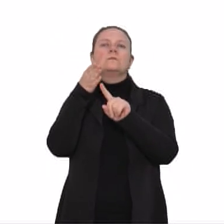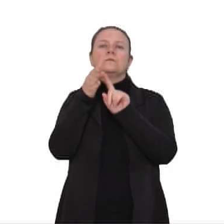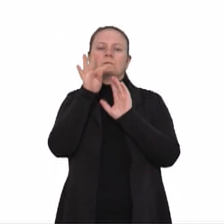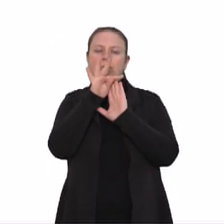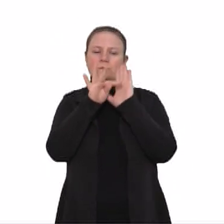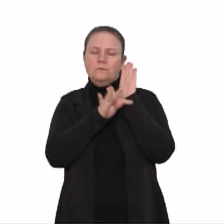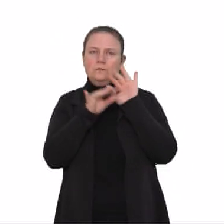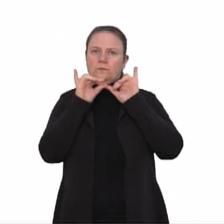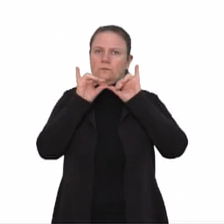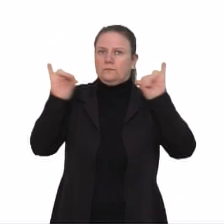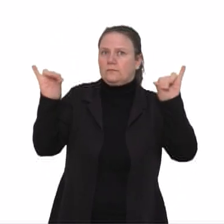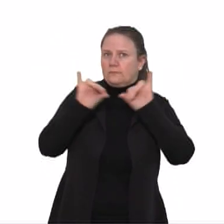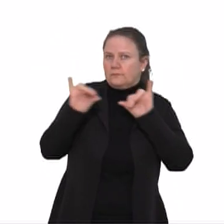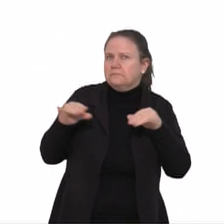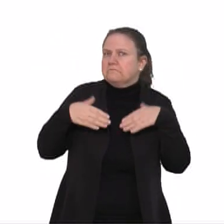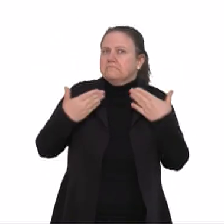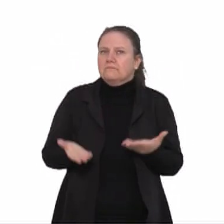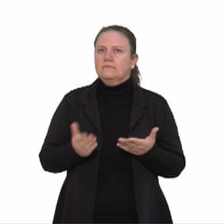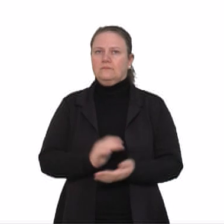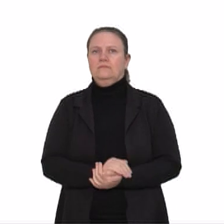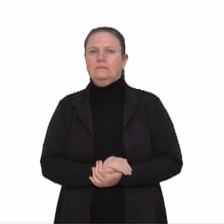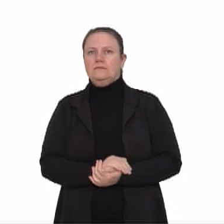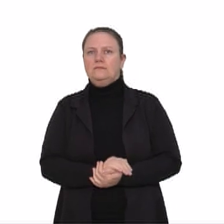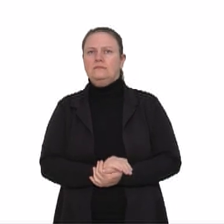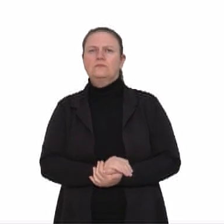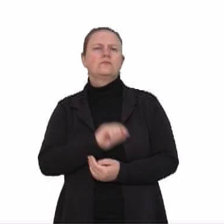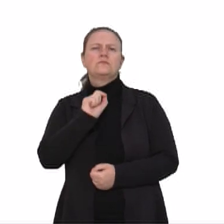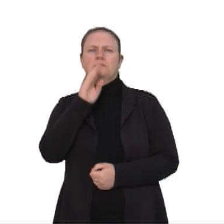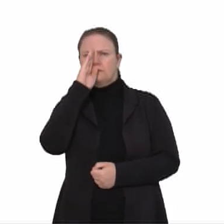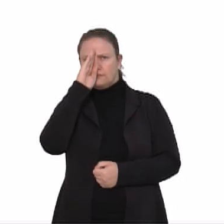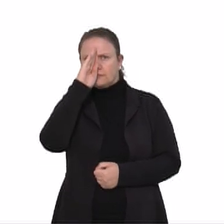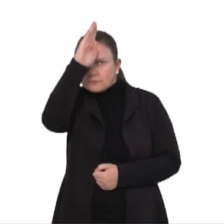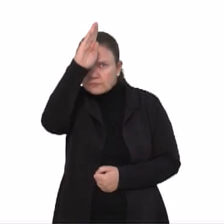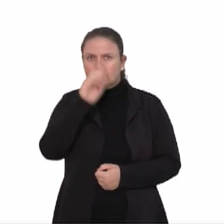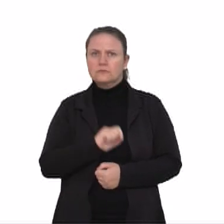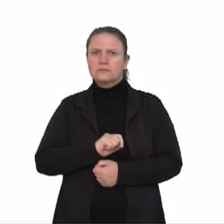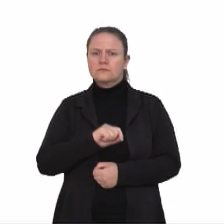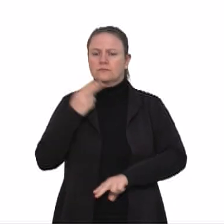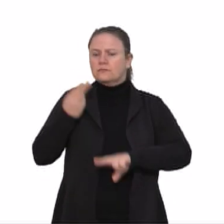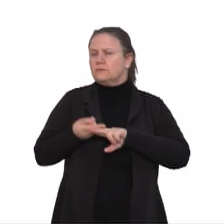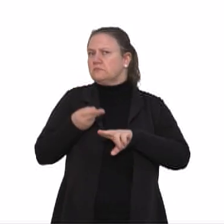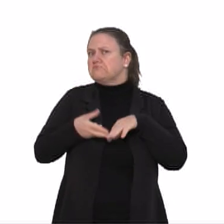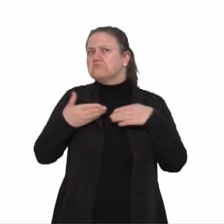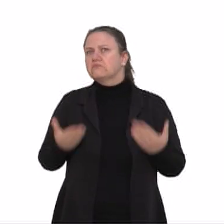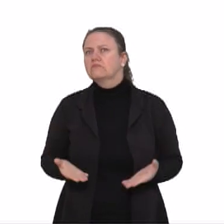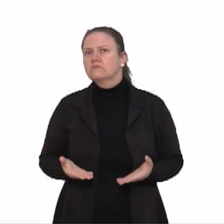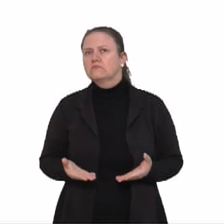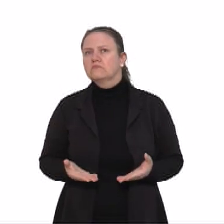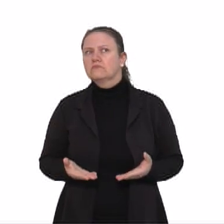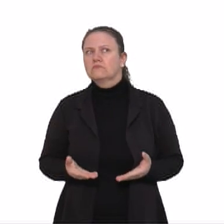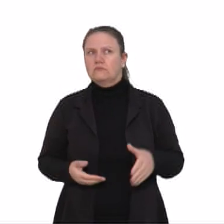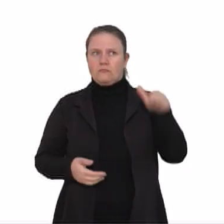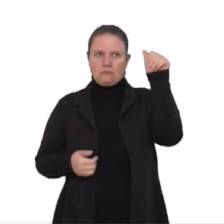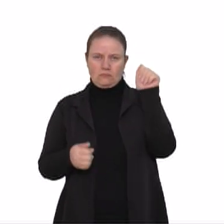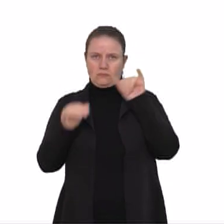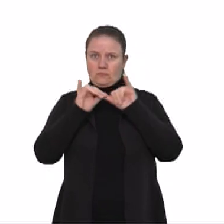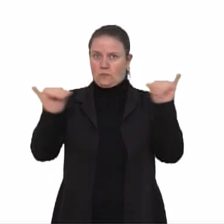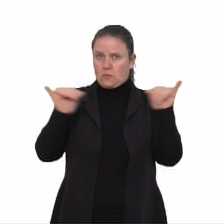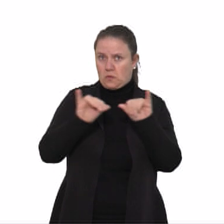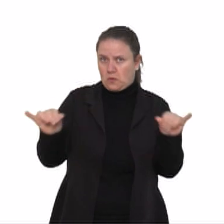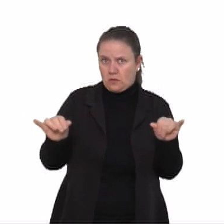texto informativo é... Qual a principal função de um texto informativo? É divulgar uma